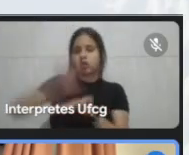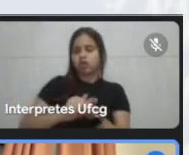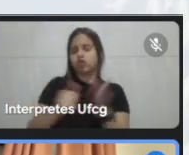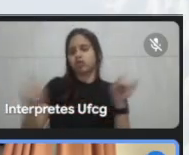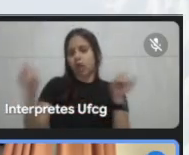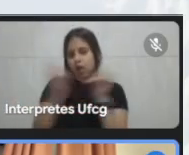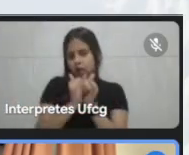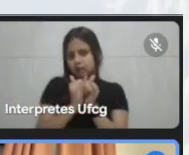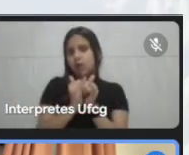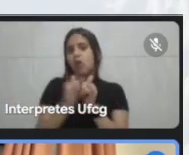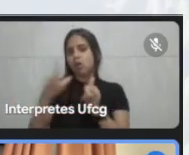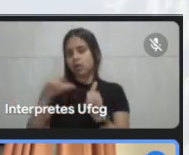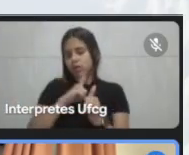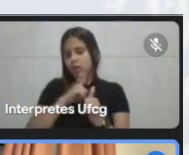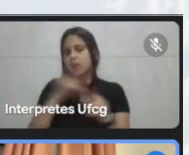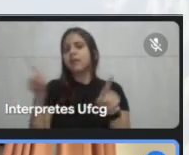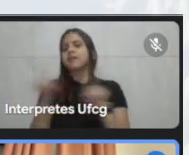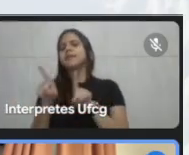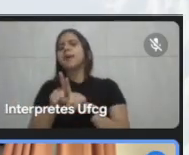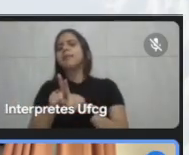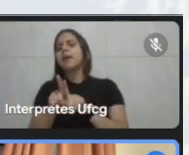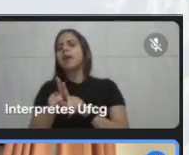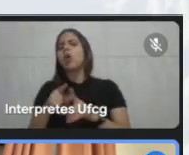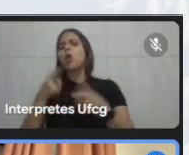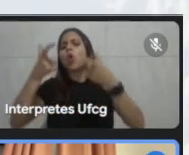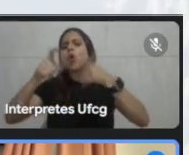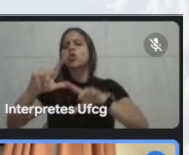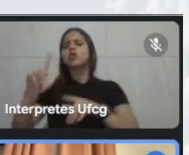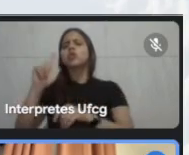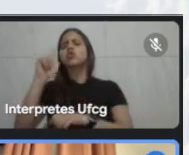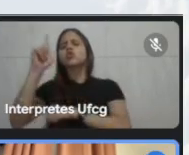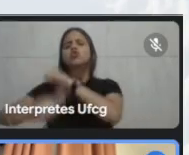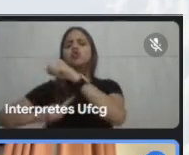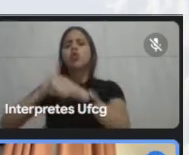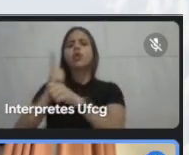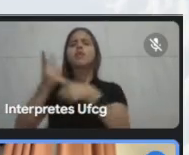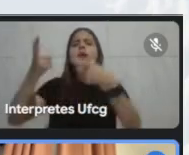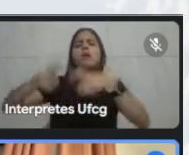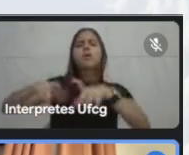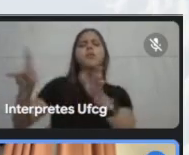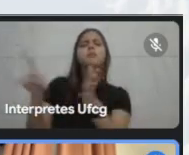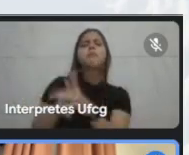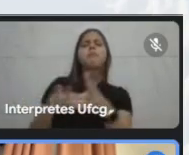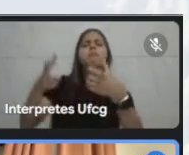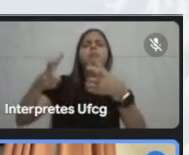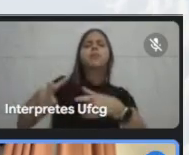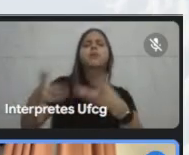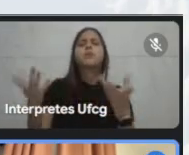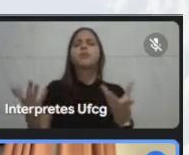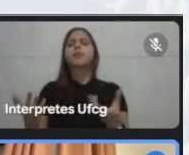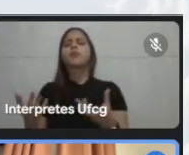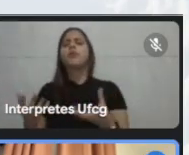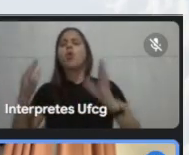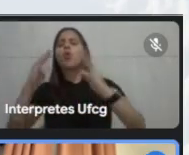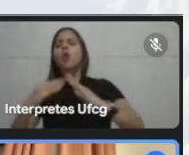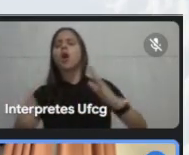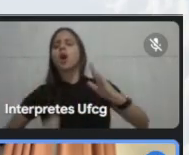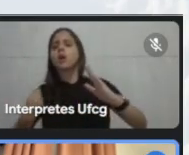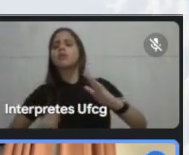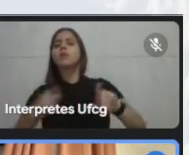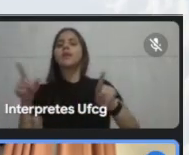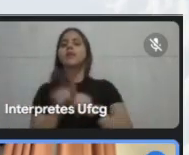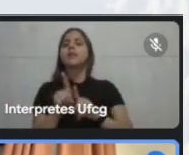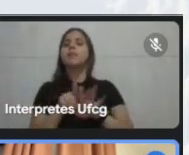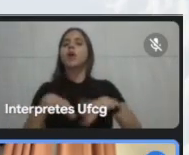pessoa, as coordenadas geográficas da ligação, ou do local que ela relatou que tinha, e o tipo de reclamação. Então, era uma planilha